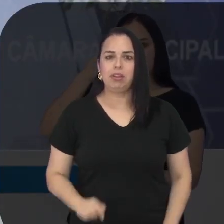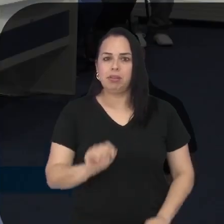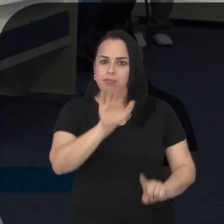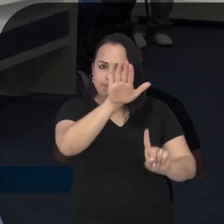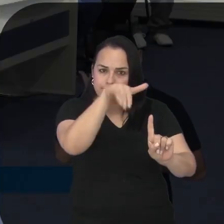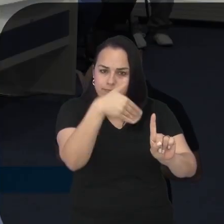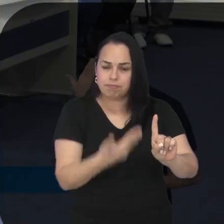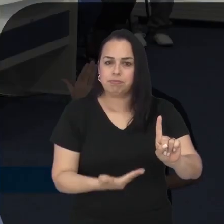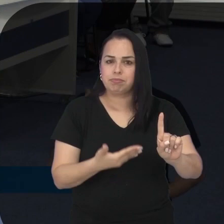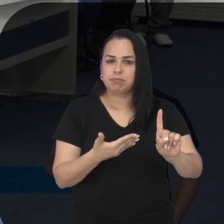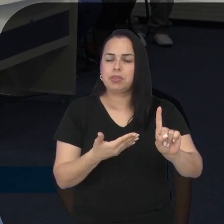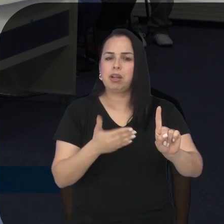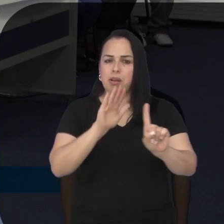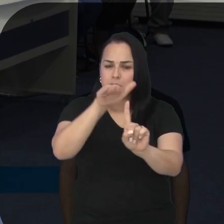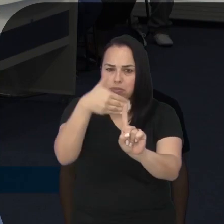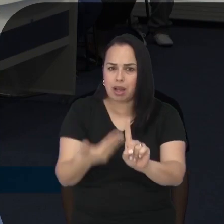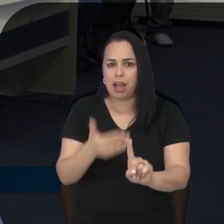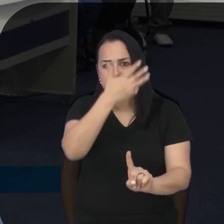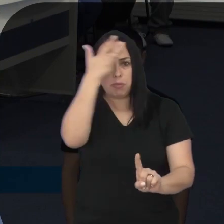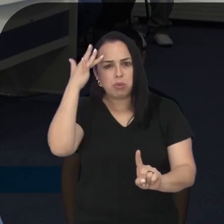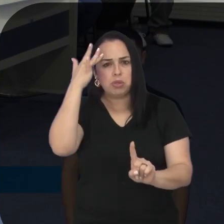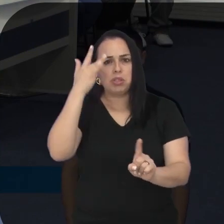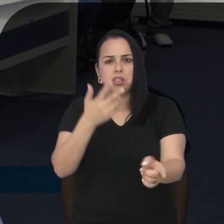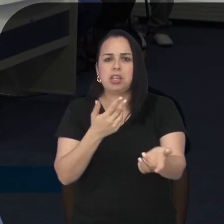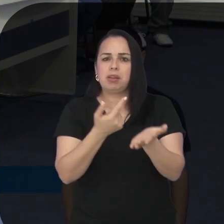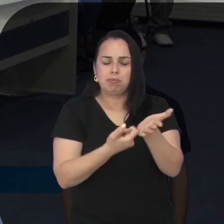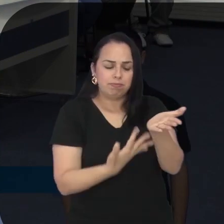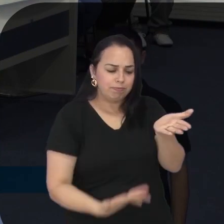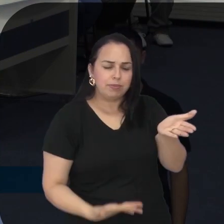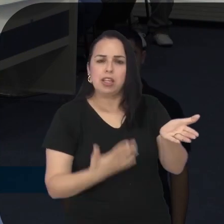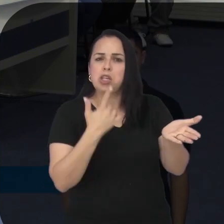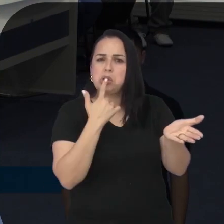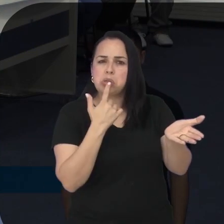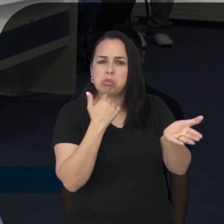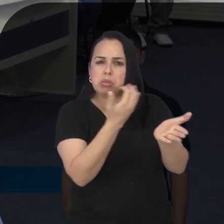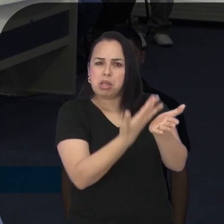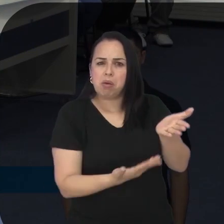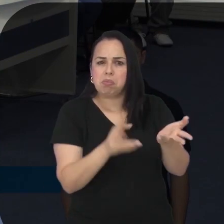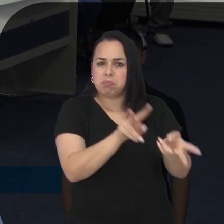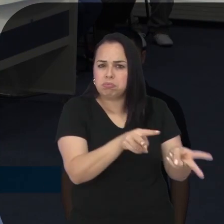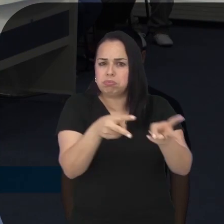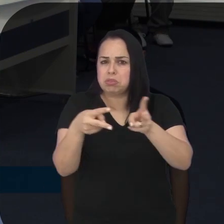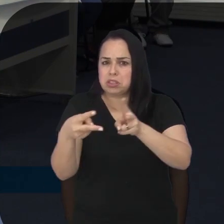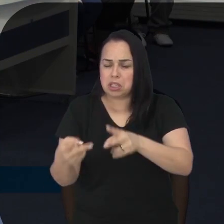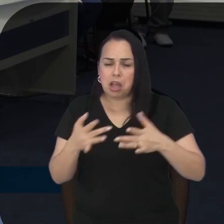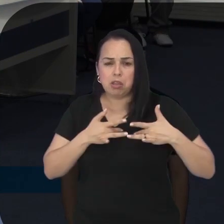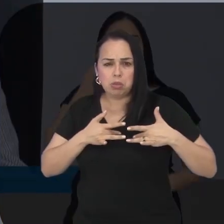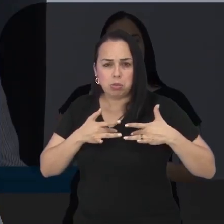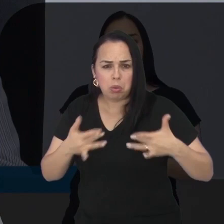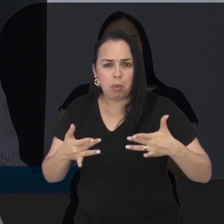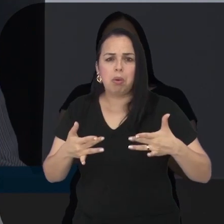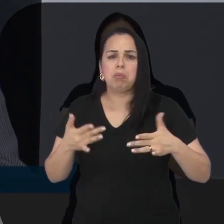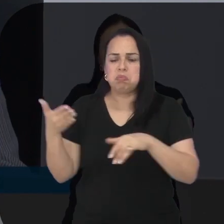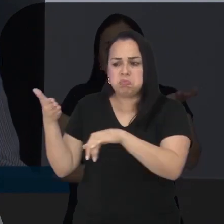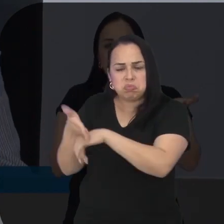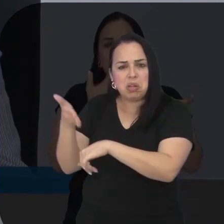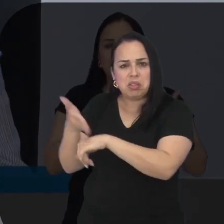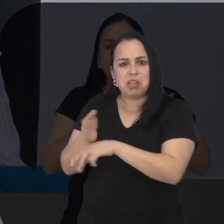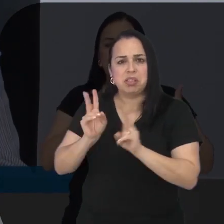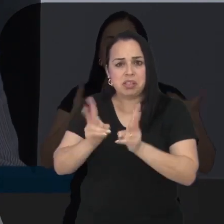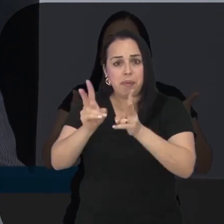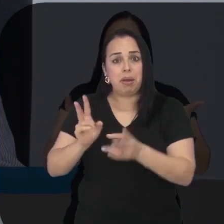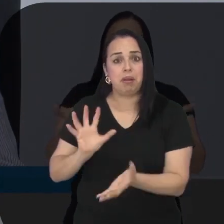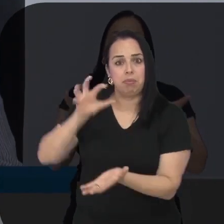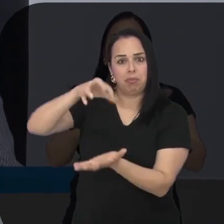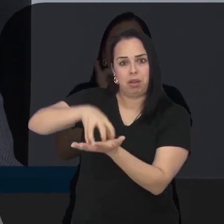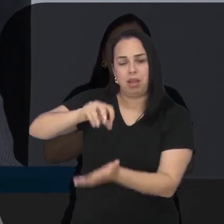salva vidas, a Câmara também prestou homenagem aos doadores de sangue mais frequentes da cidade. Segundo dados do Serviço